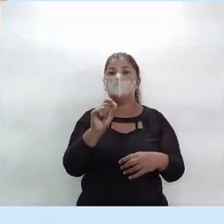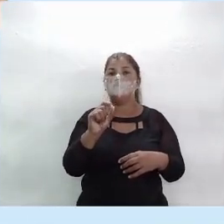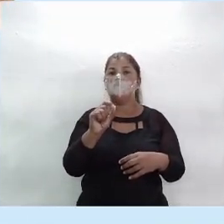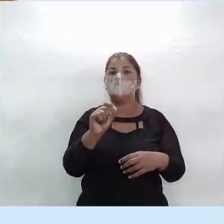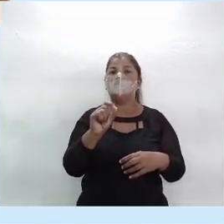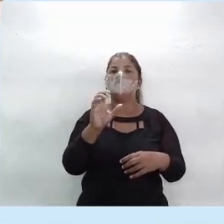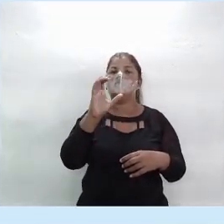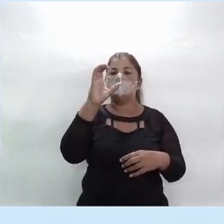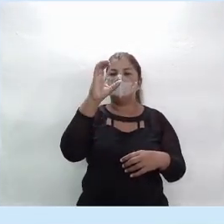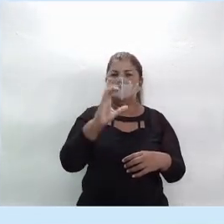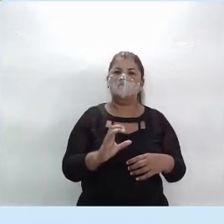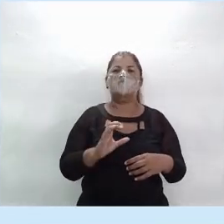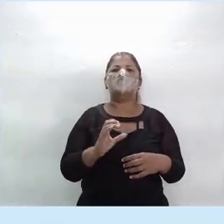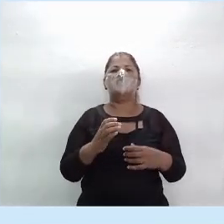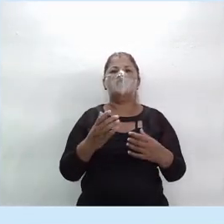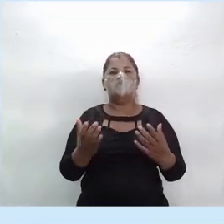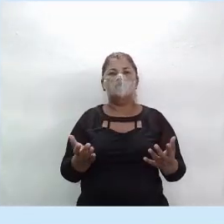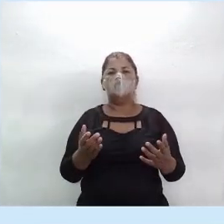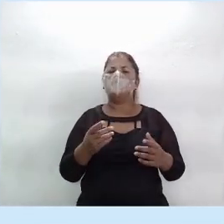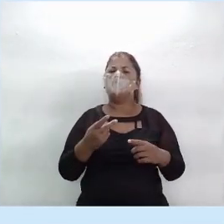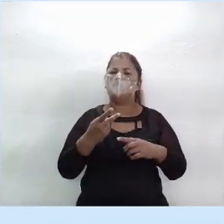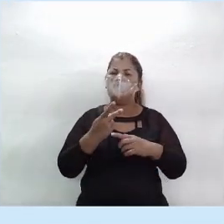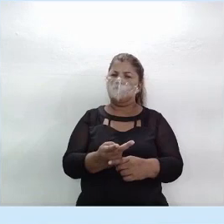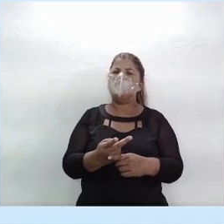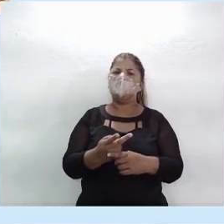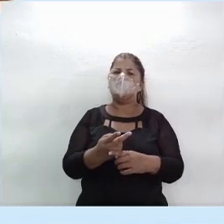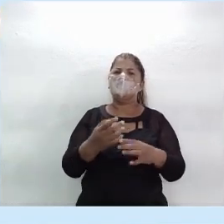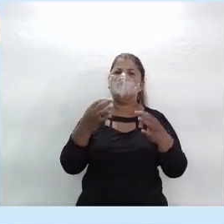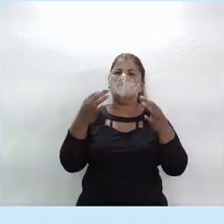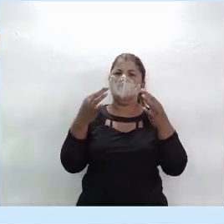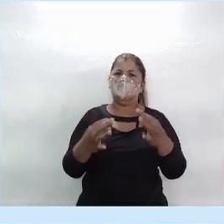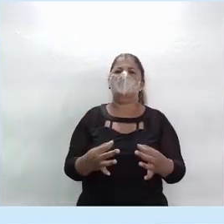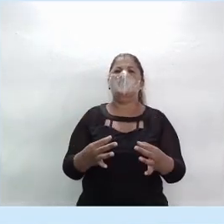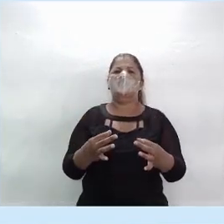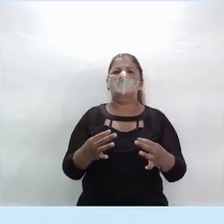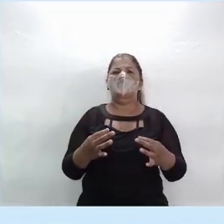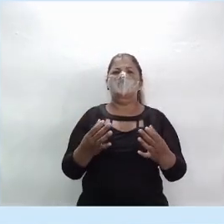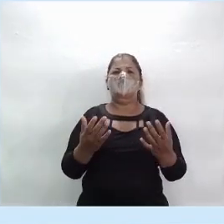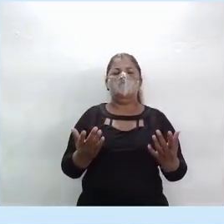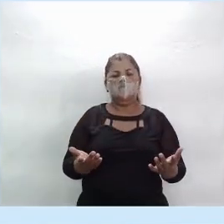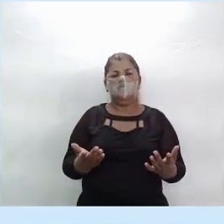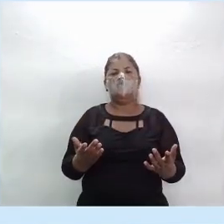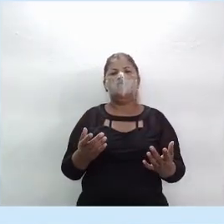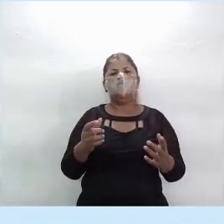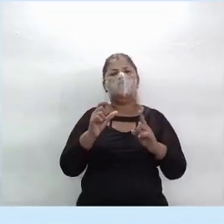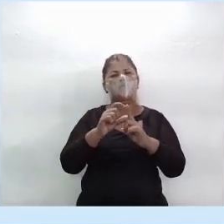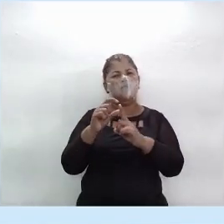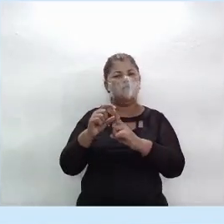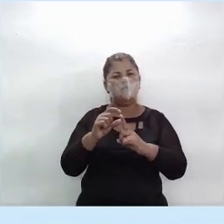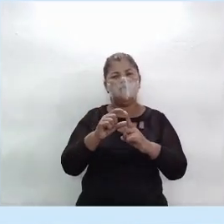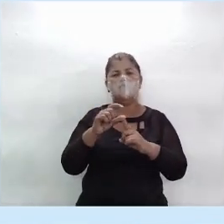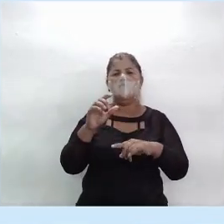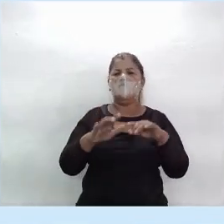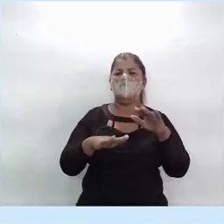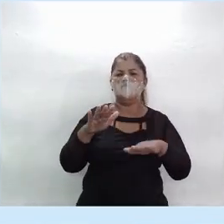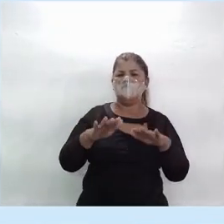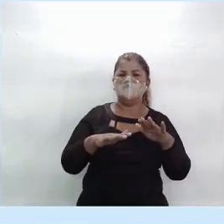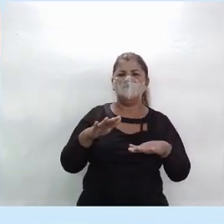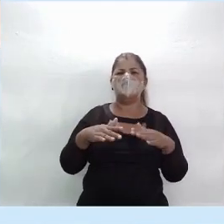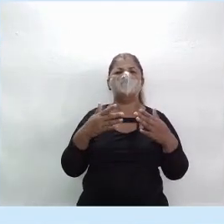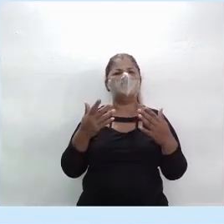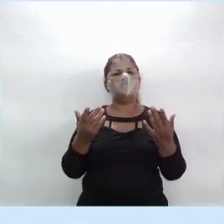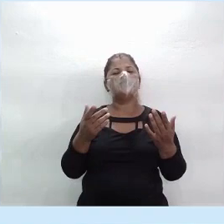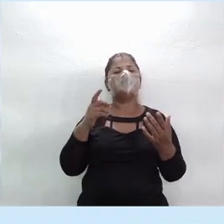de cidadã, por essa busca pela dignidade, essa palavra que tantas vezes citei